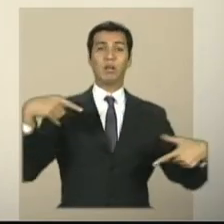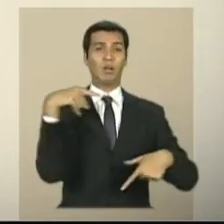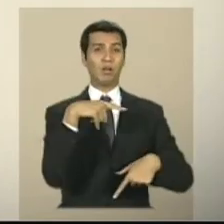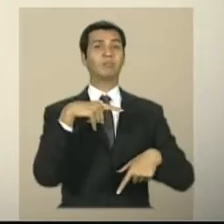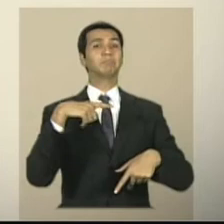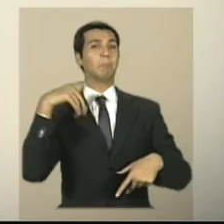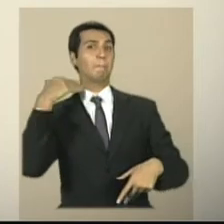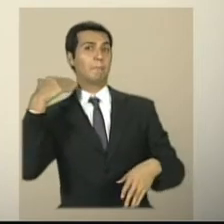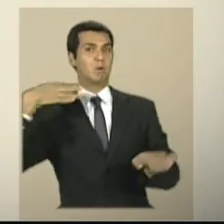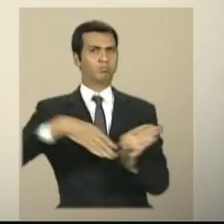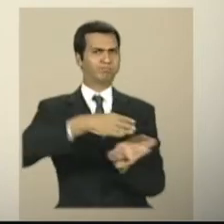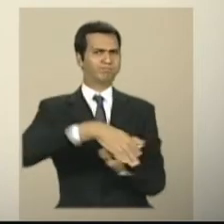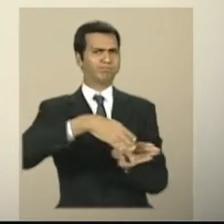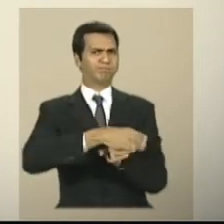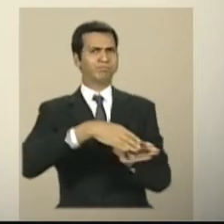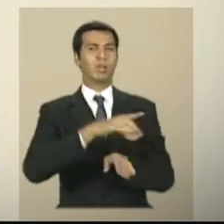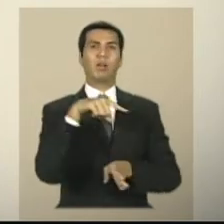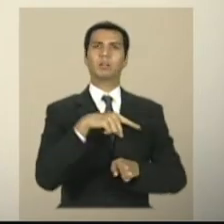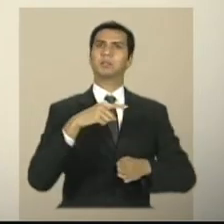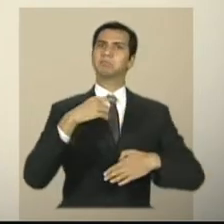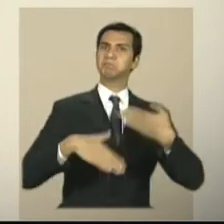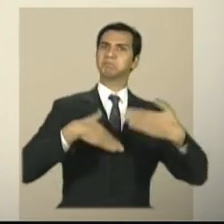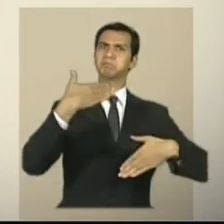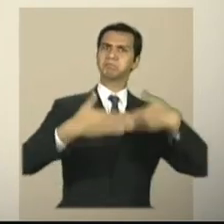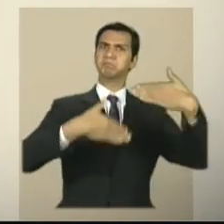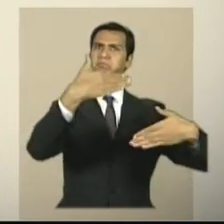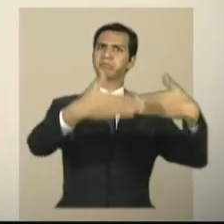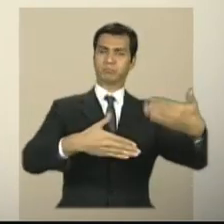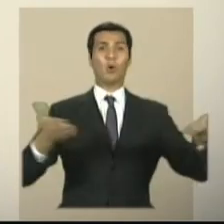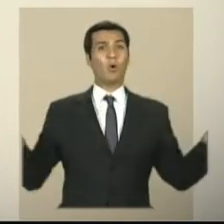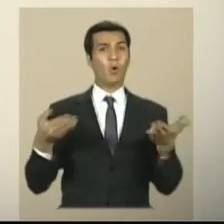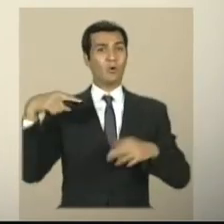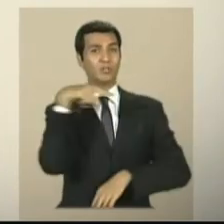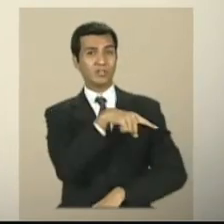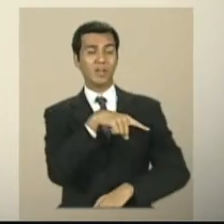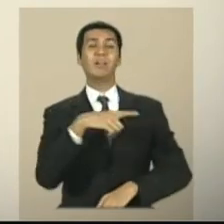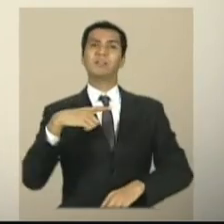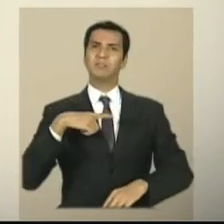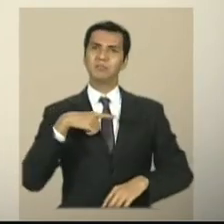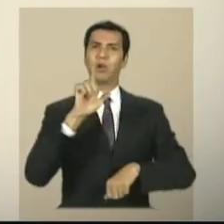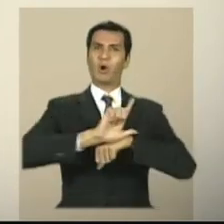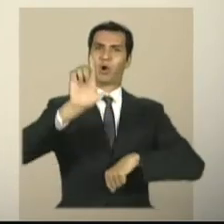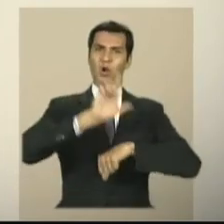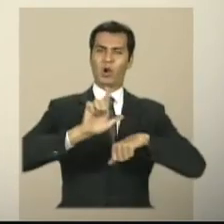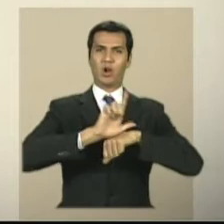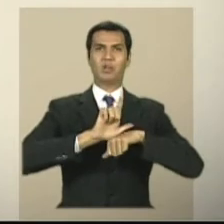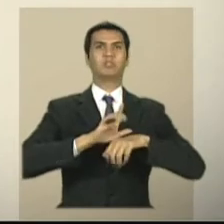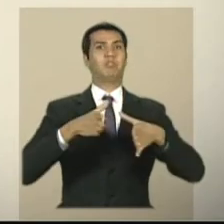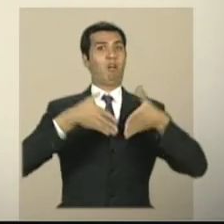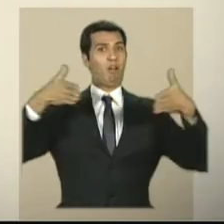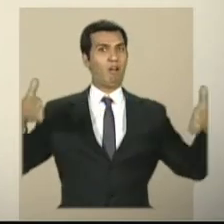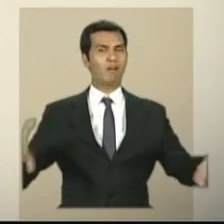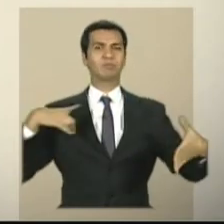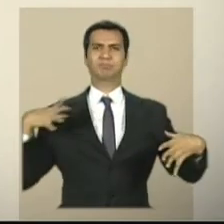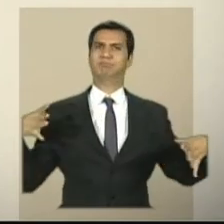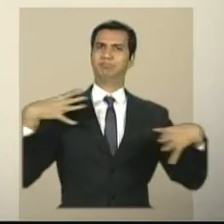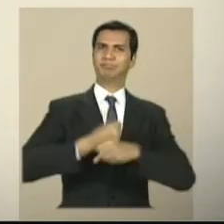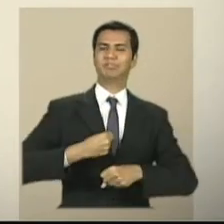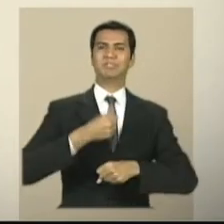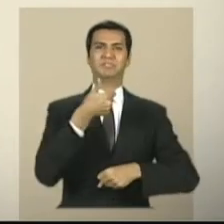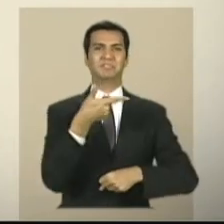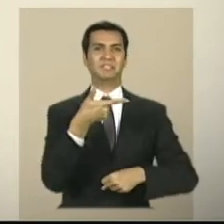o negócio hoje a dona Isabel tem uma loja com estoque avaliado em 25 mil reais isso quer dizer